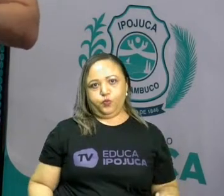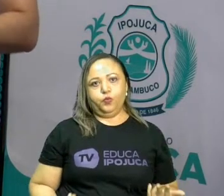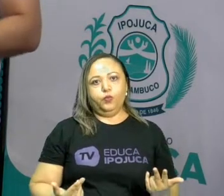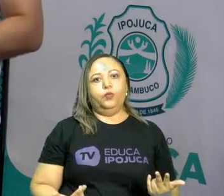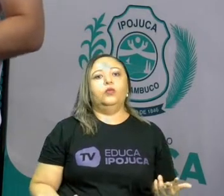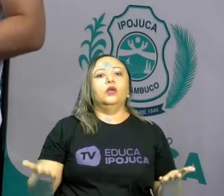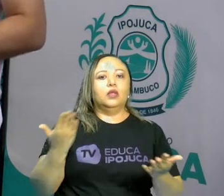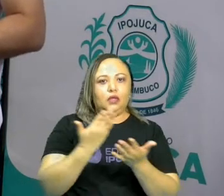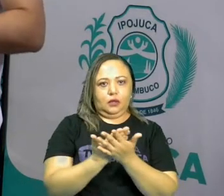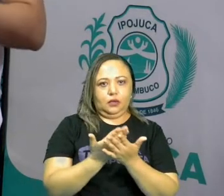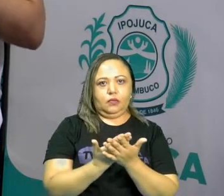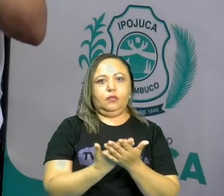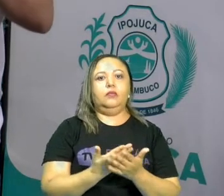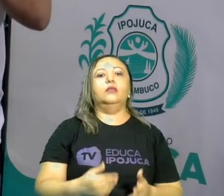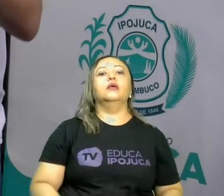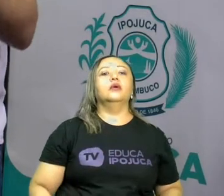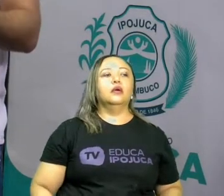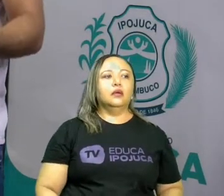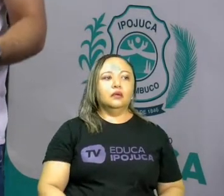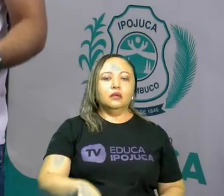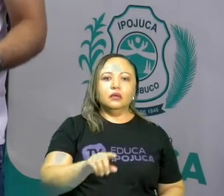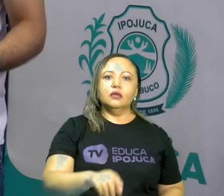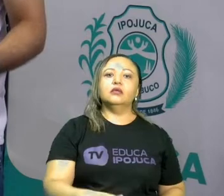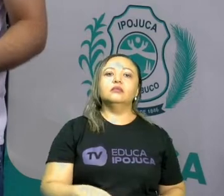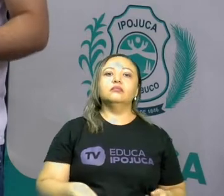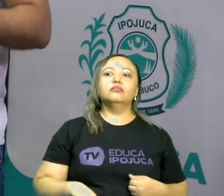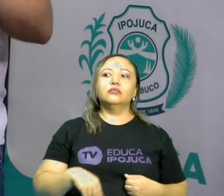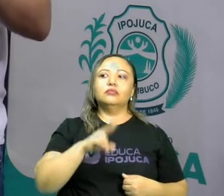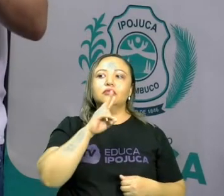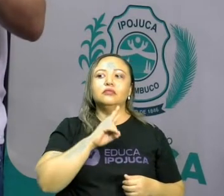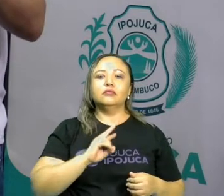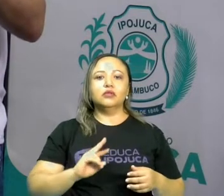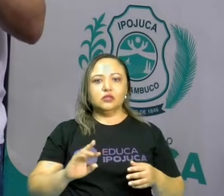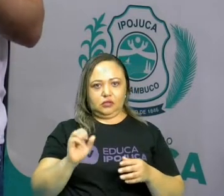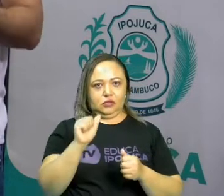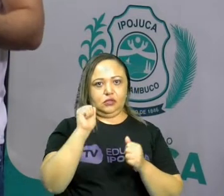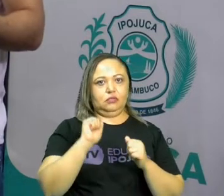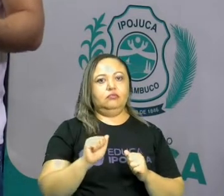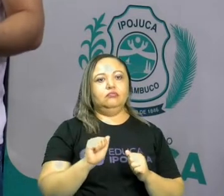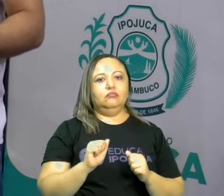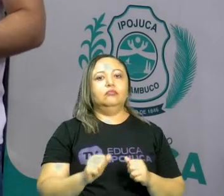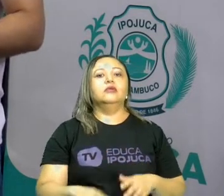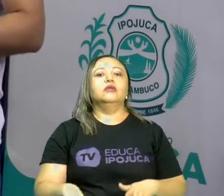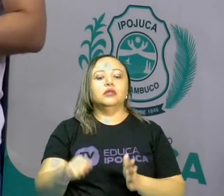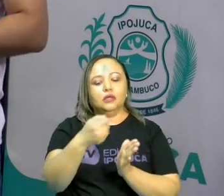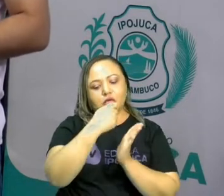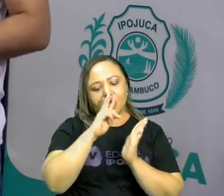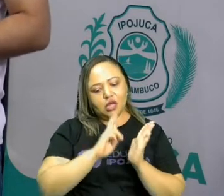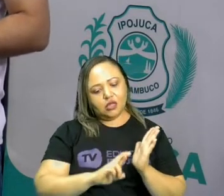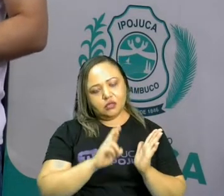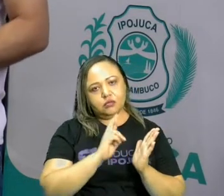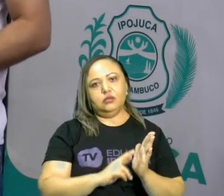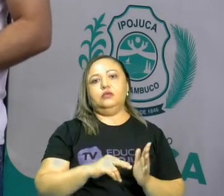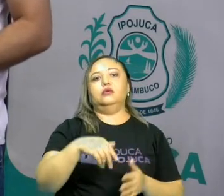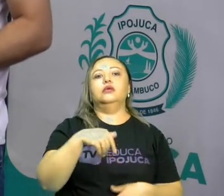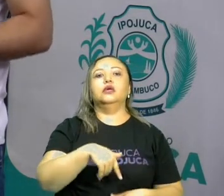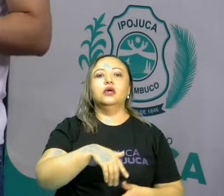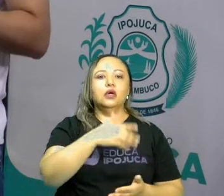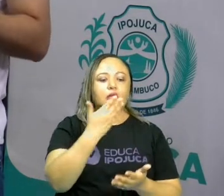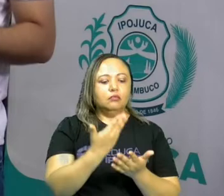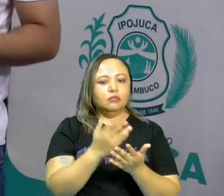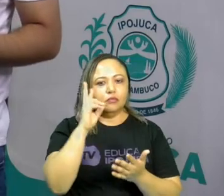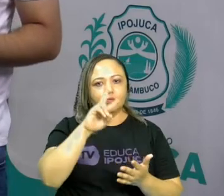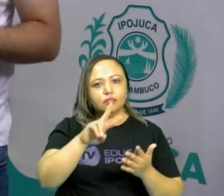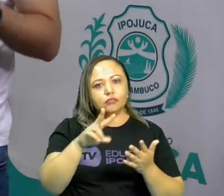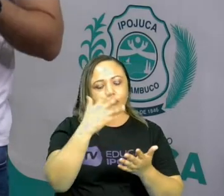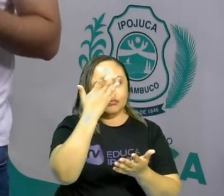então Pessoal espero que dá aula respondo atividade nos vemos na próxima aula